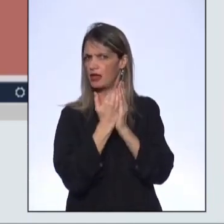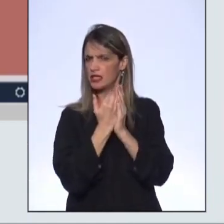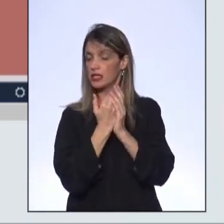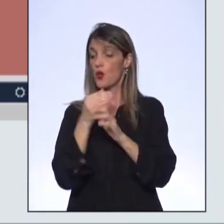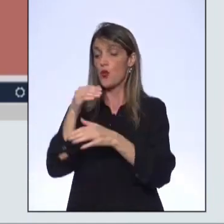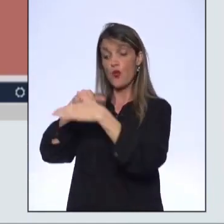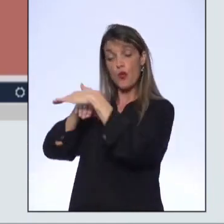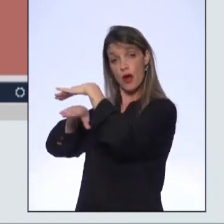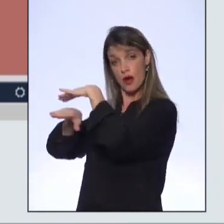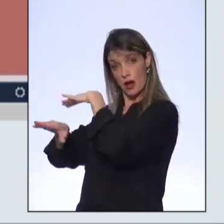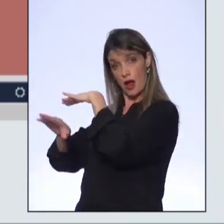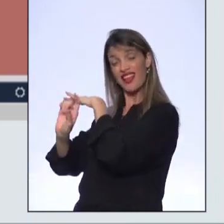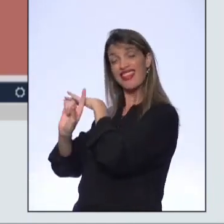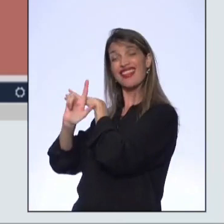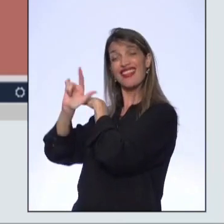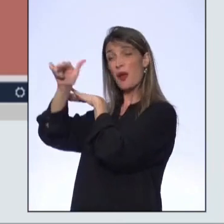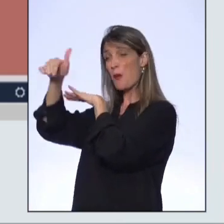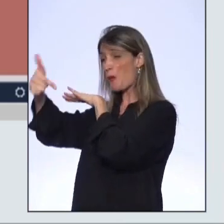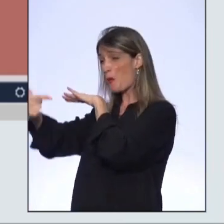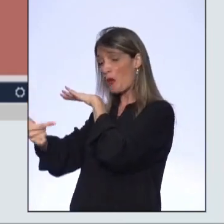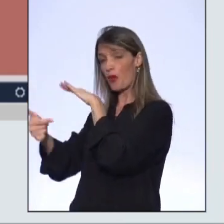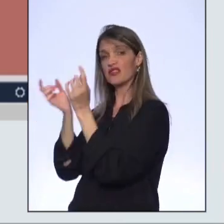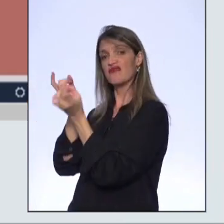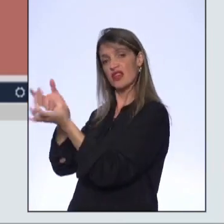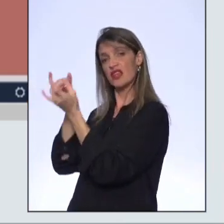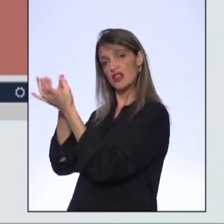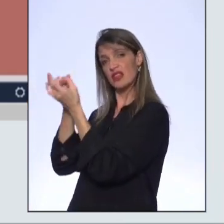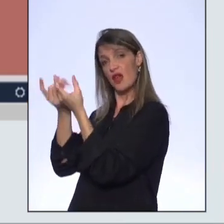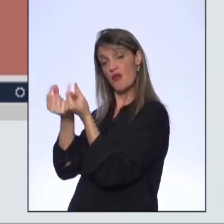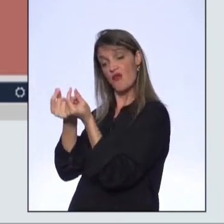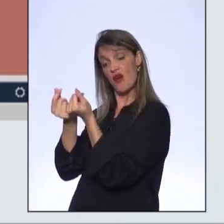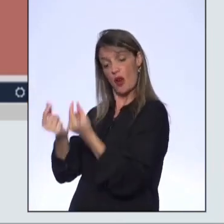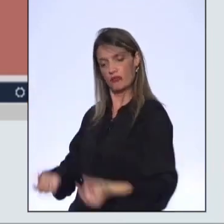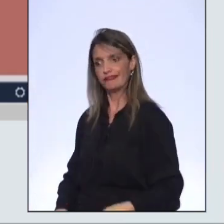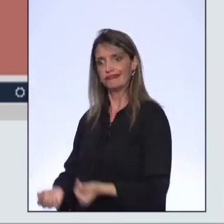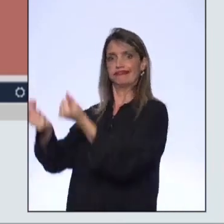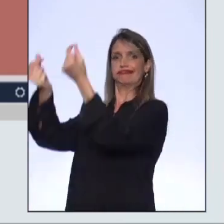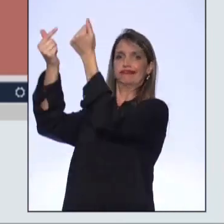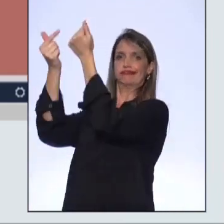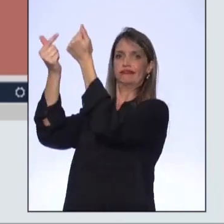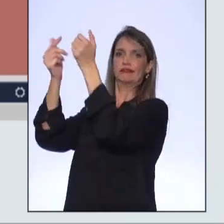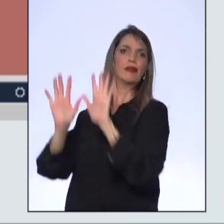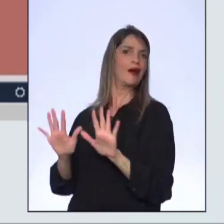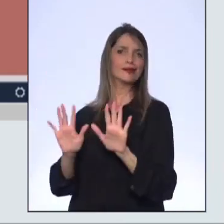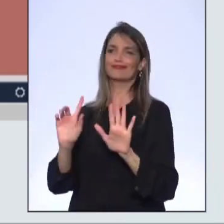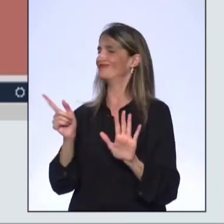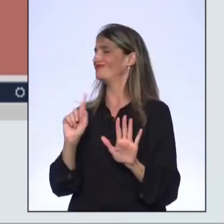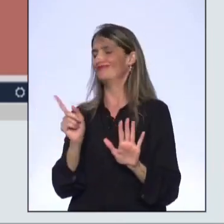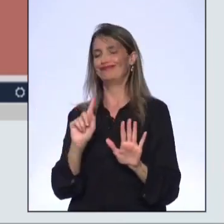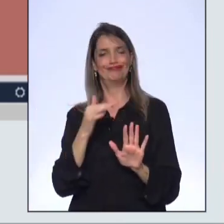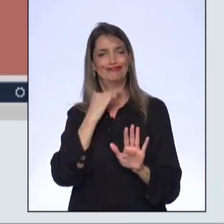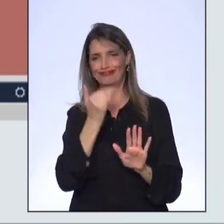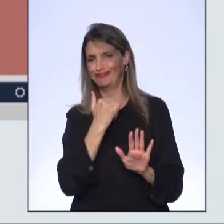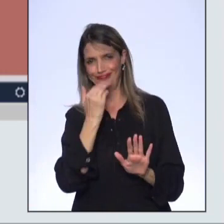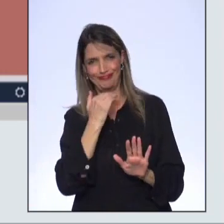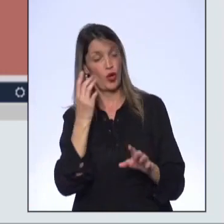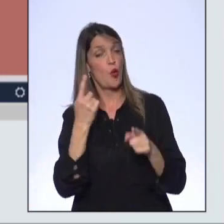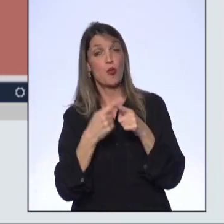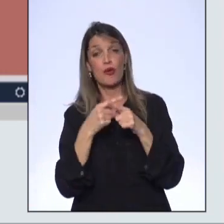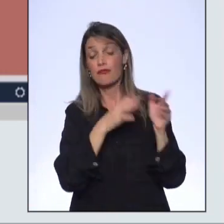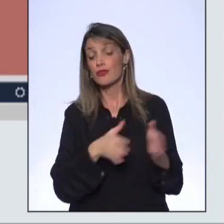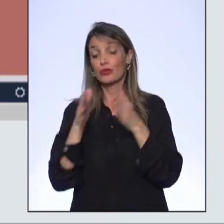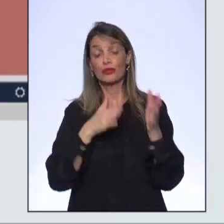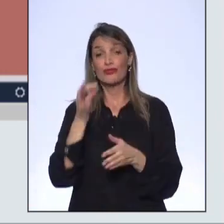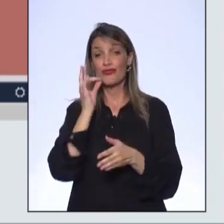estoque e só vendê-lo quando os preços estivessem elevados. Essa medida também não funcionou, pois a produção de